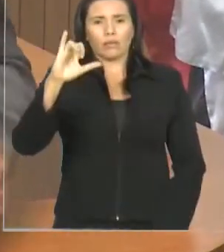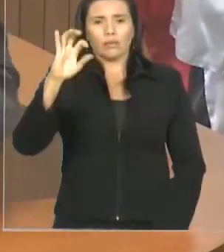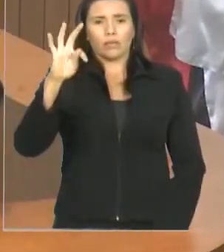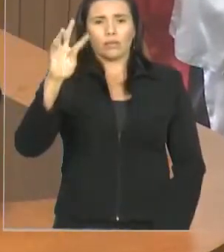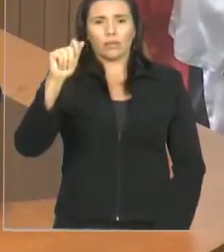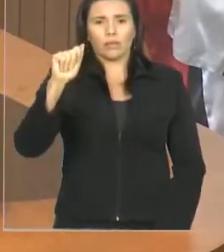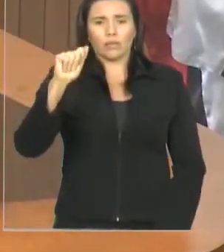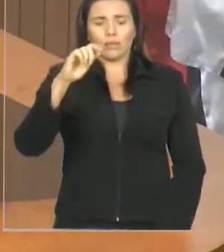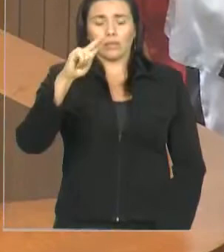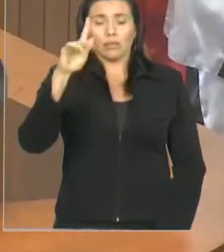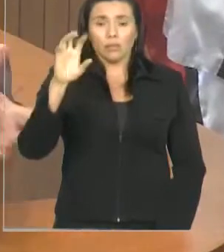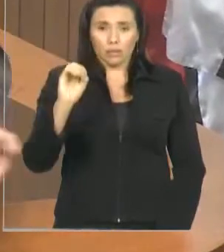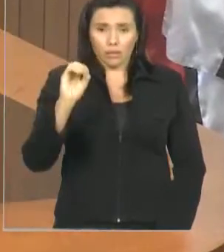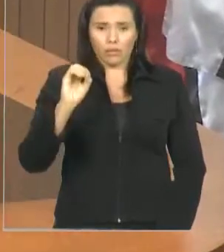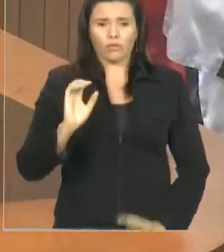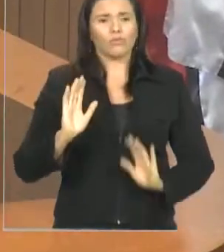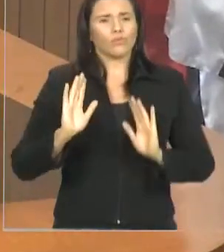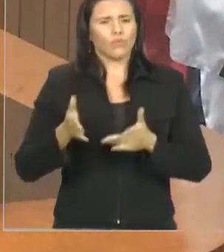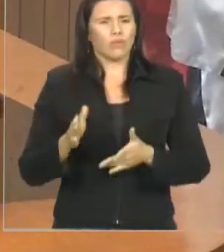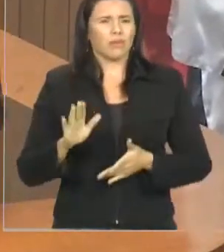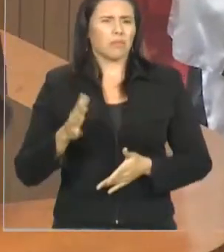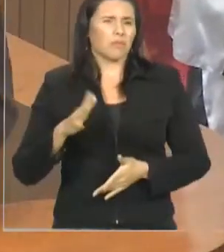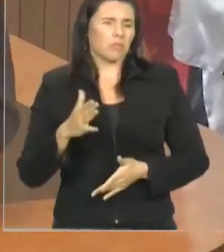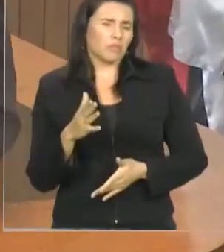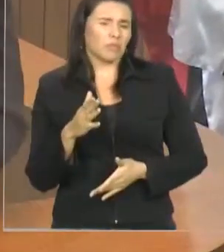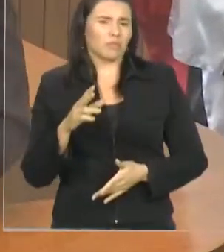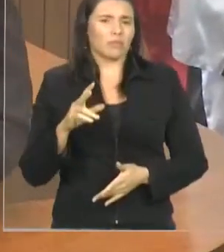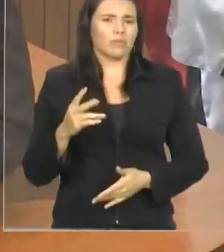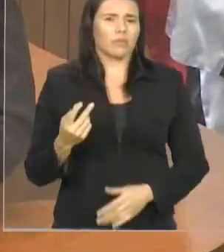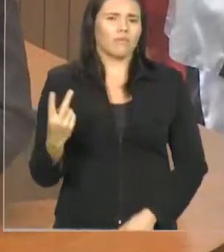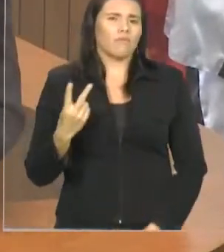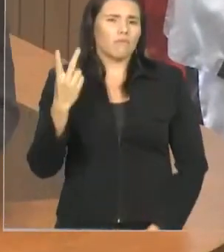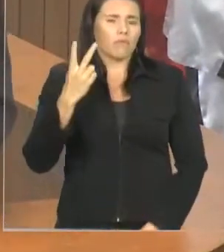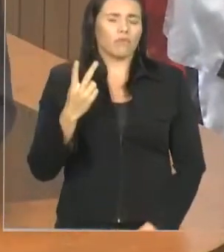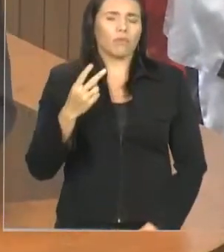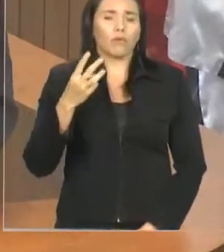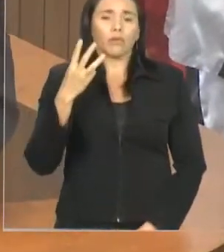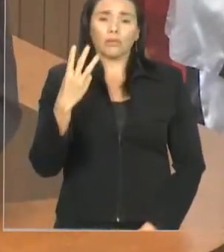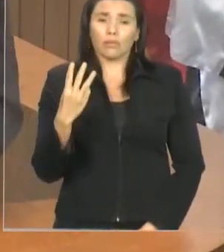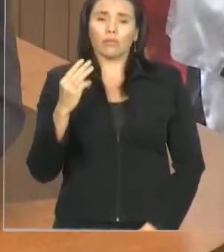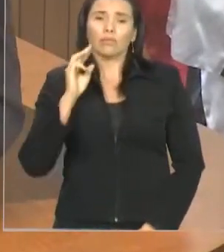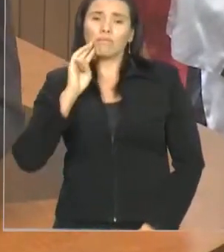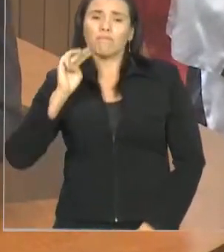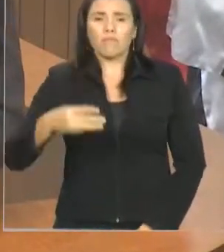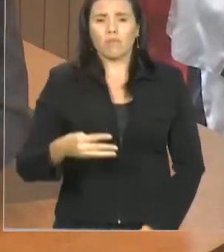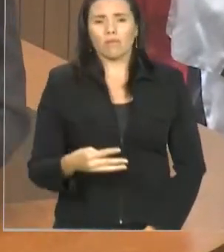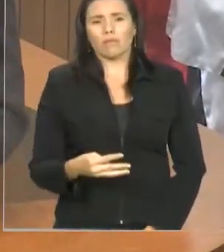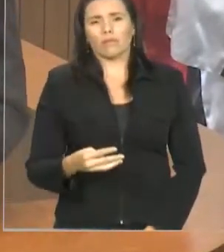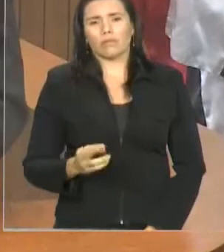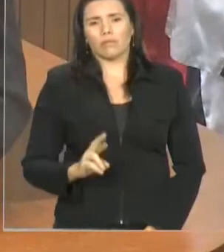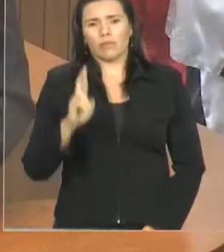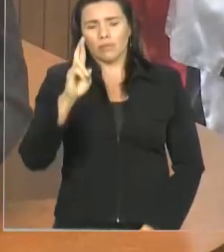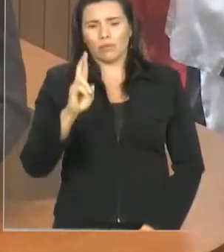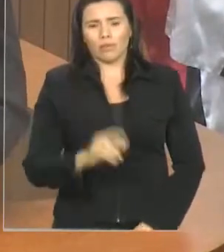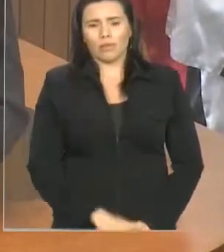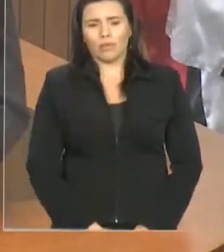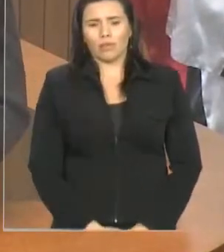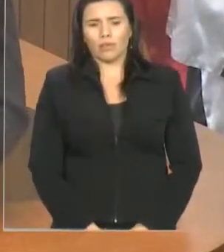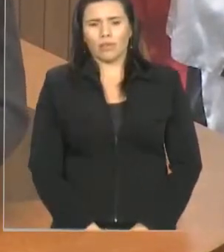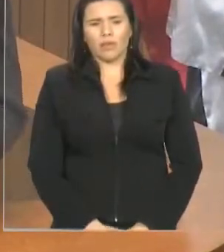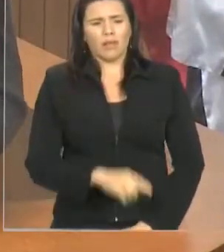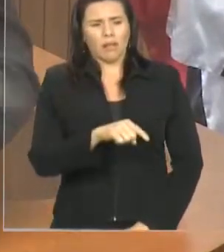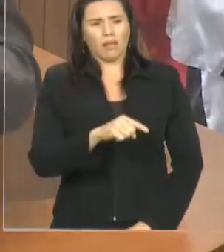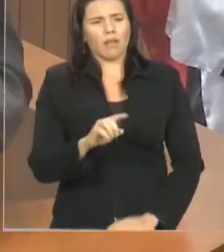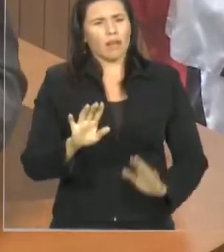Então, aquela região da Bela Vista vai ser contemplada mais uma vez com o ensino médio, que é tão importante na vida